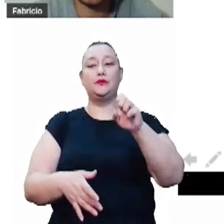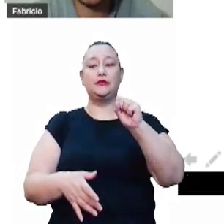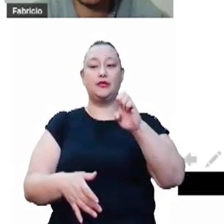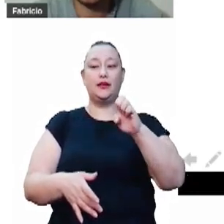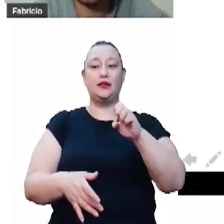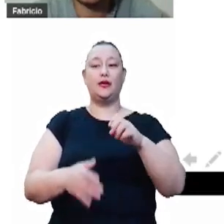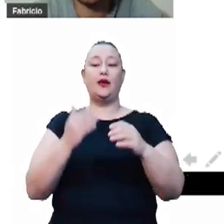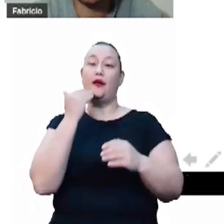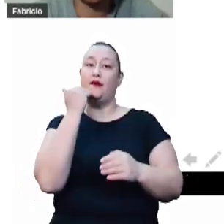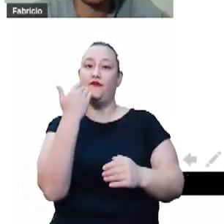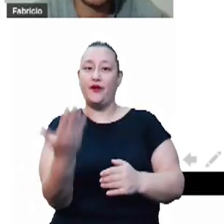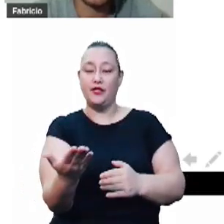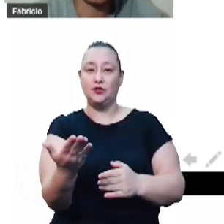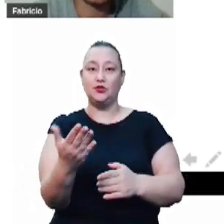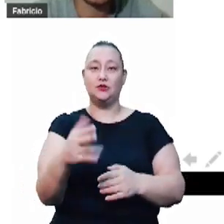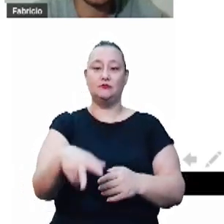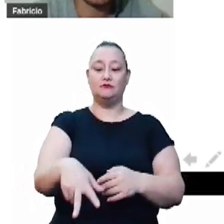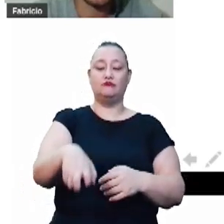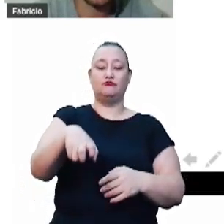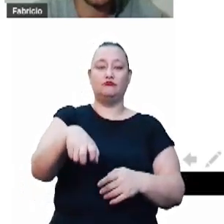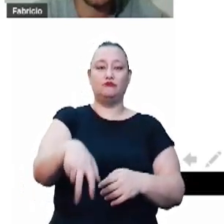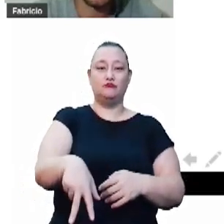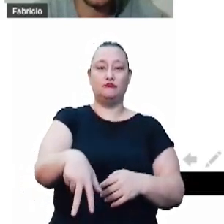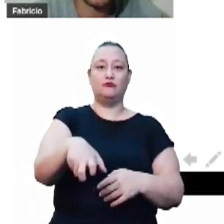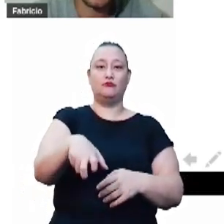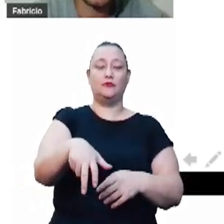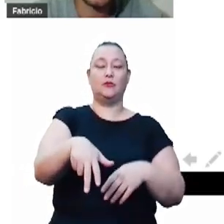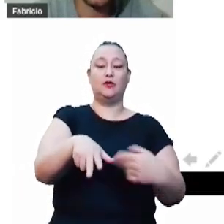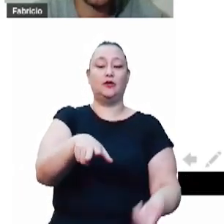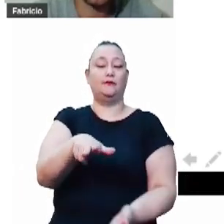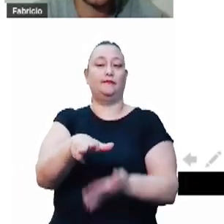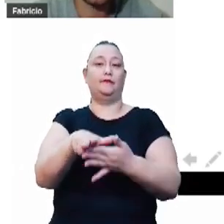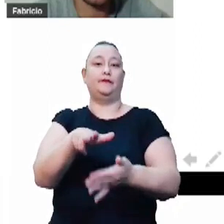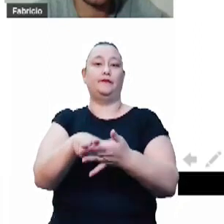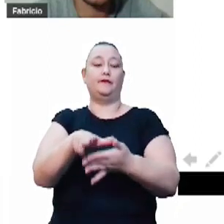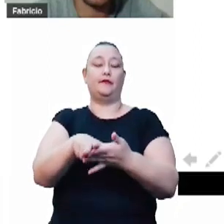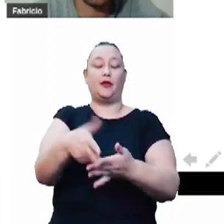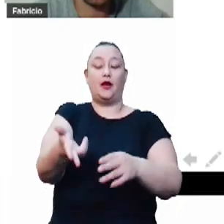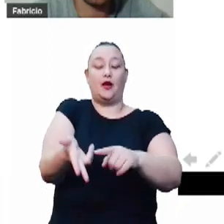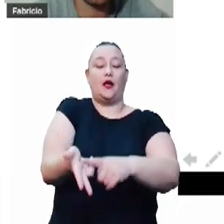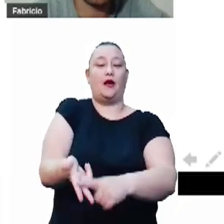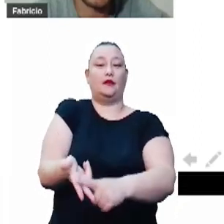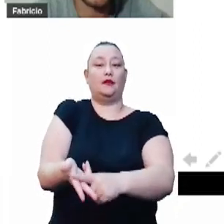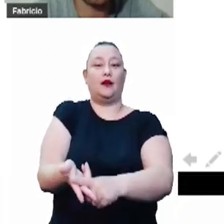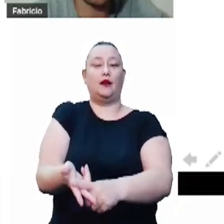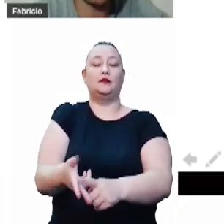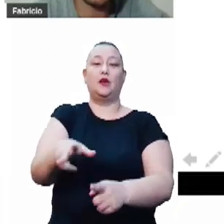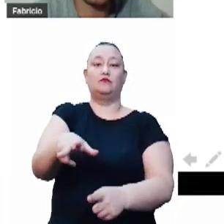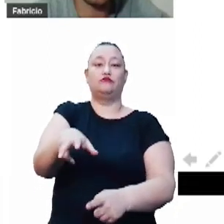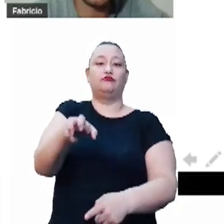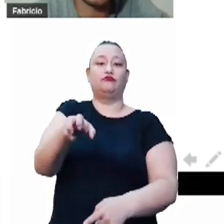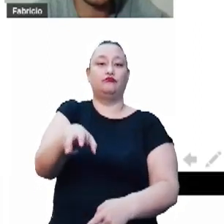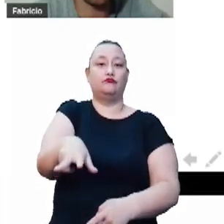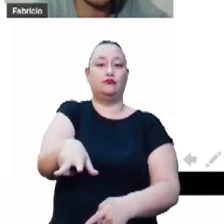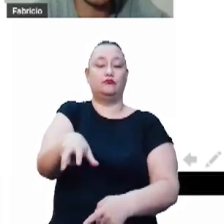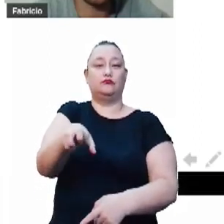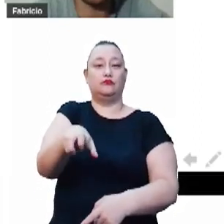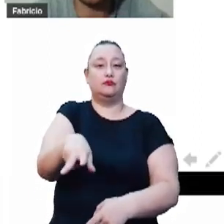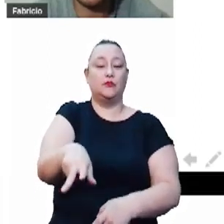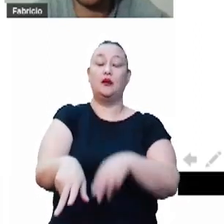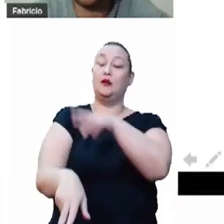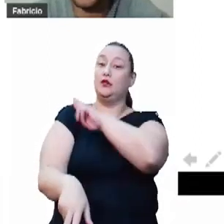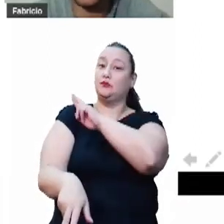perna. E os isquiotibiais, que são essas regiões por trás da coxa, são responsáveis por dobrar, flexionar aqui a